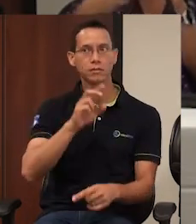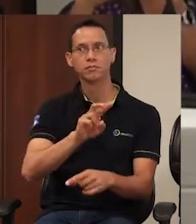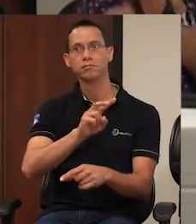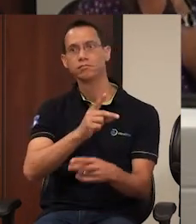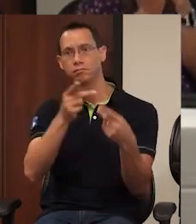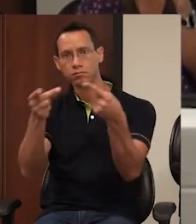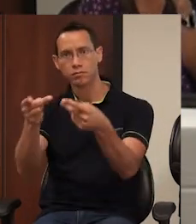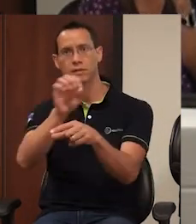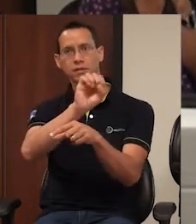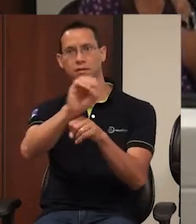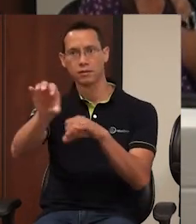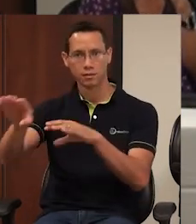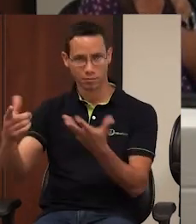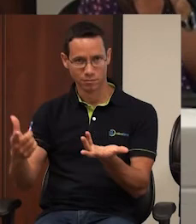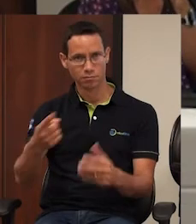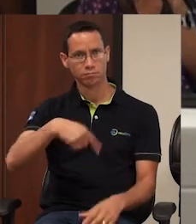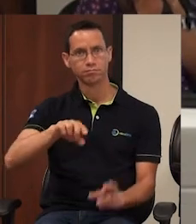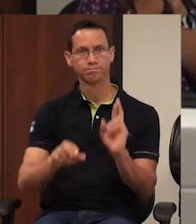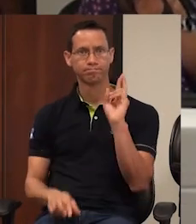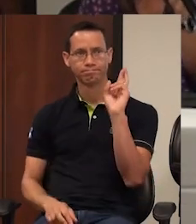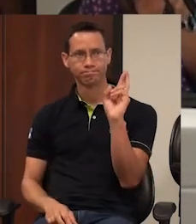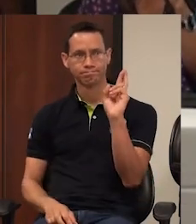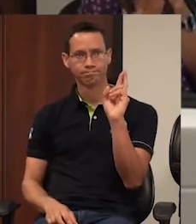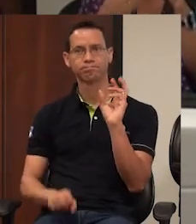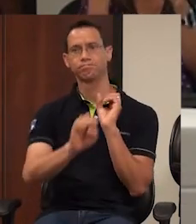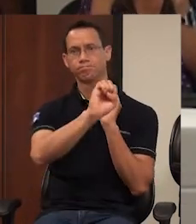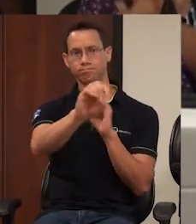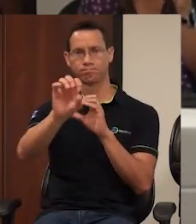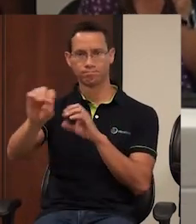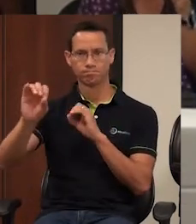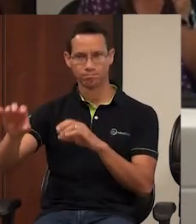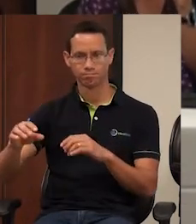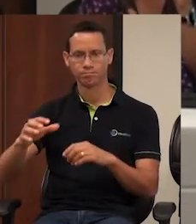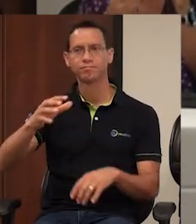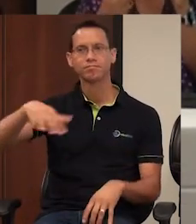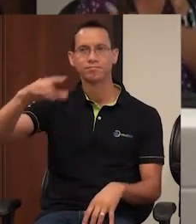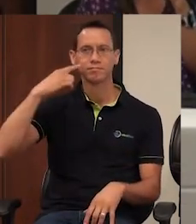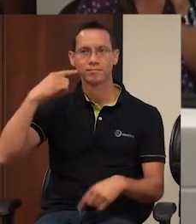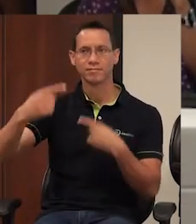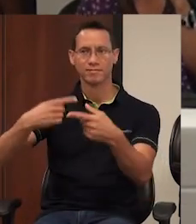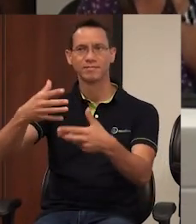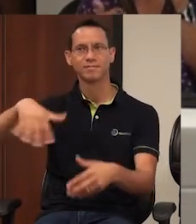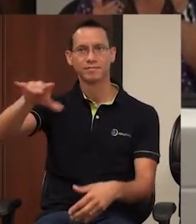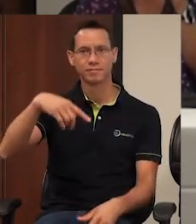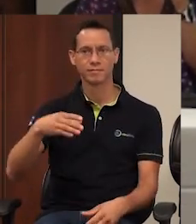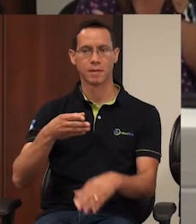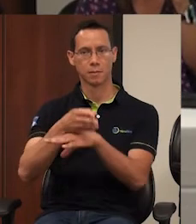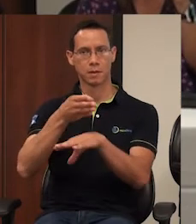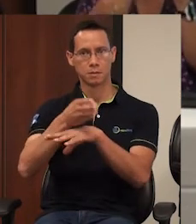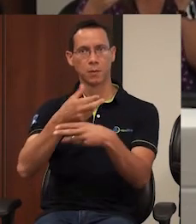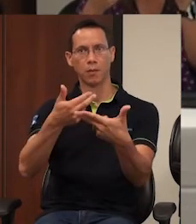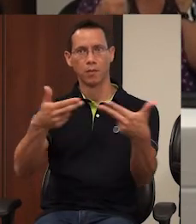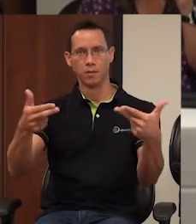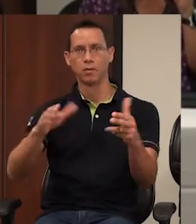Assim, esse é o nosso papel. Ensinar essa geração que está, sim, participando de